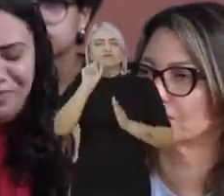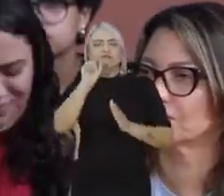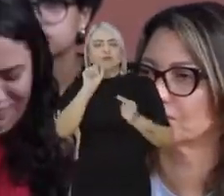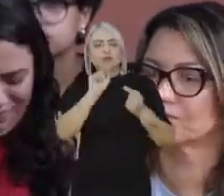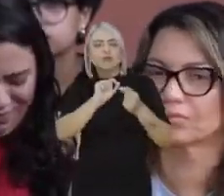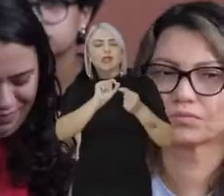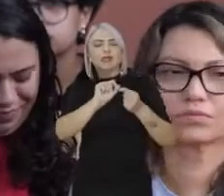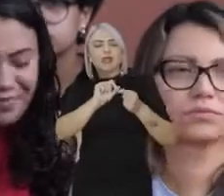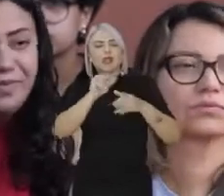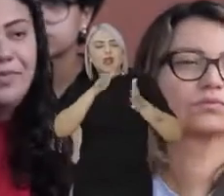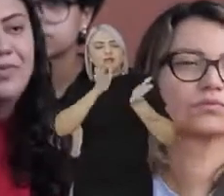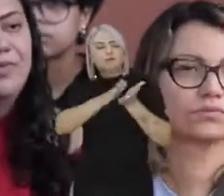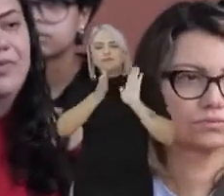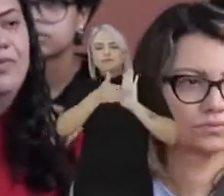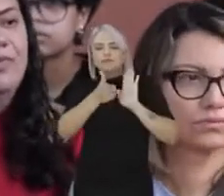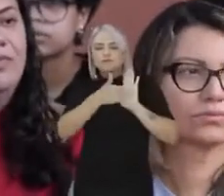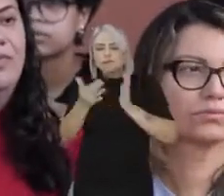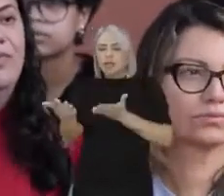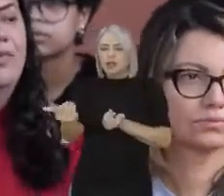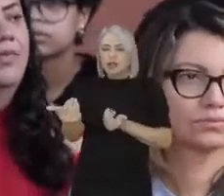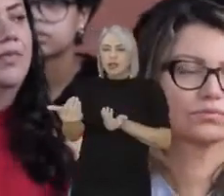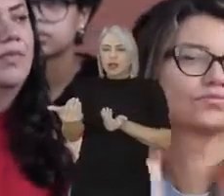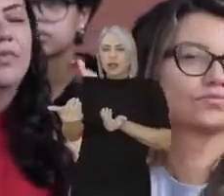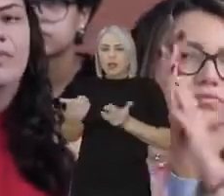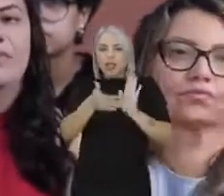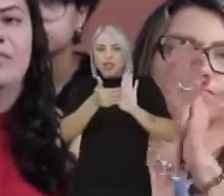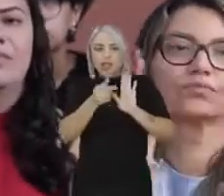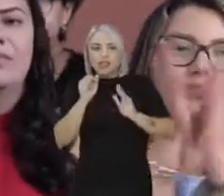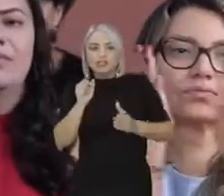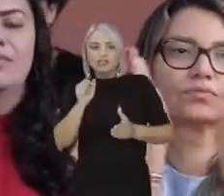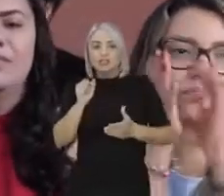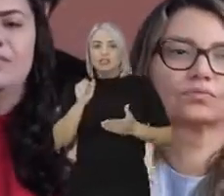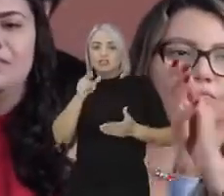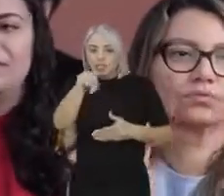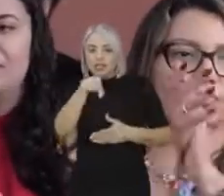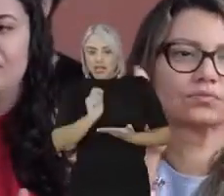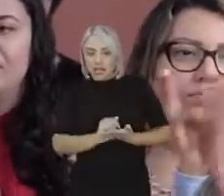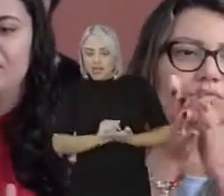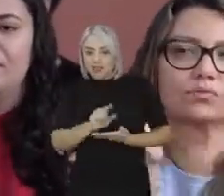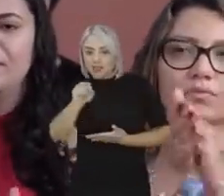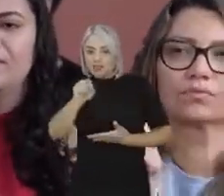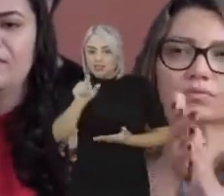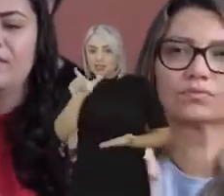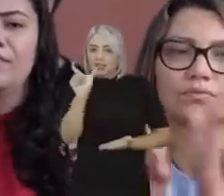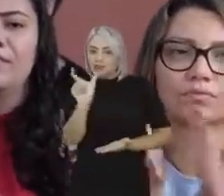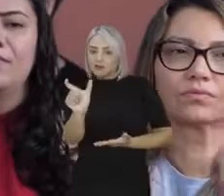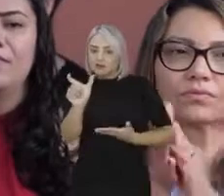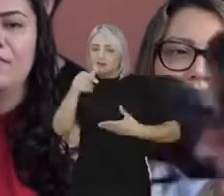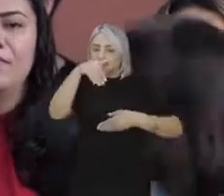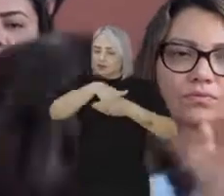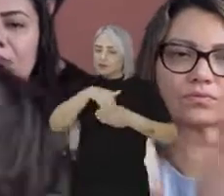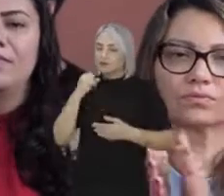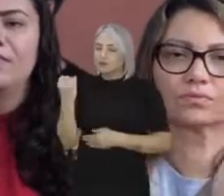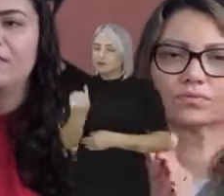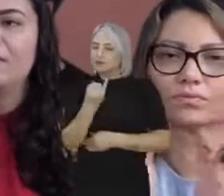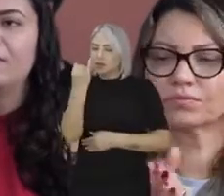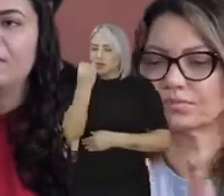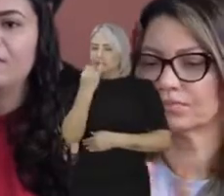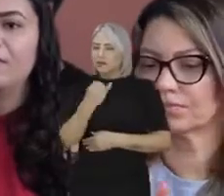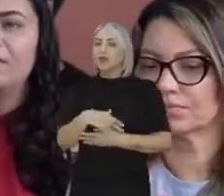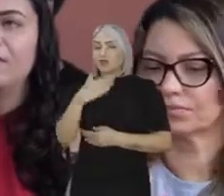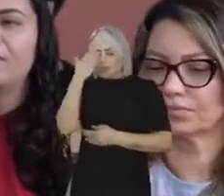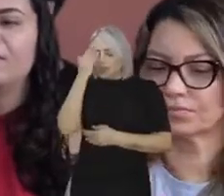para a nossa juventude tirar o título de eleitor. É muito importante, gente. Sei que vocês já estão